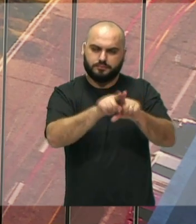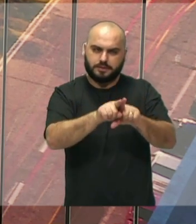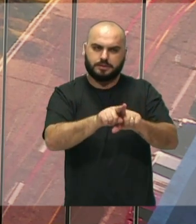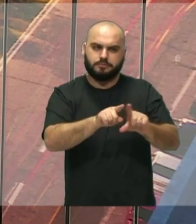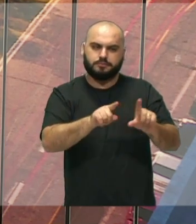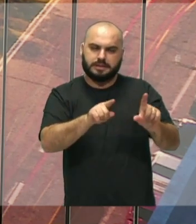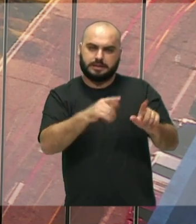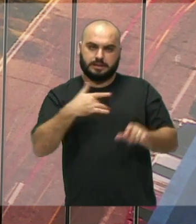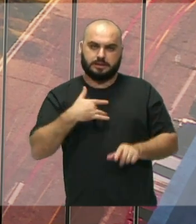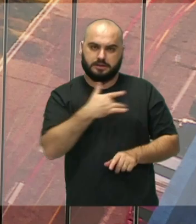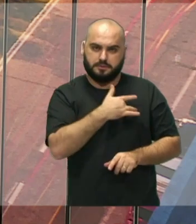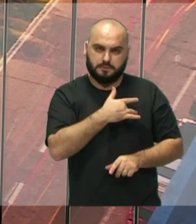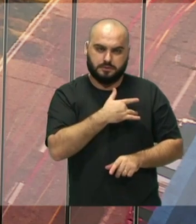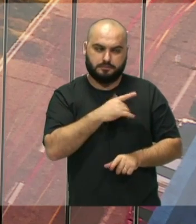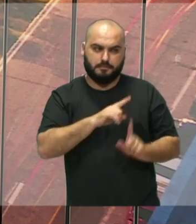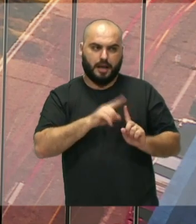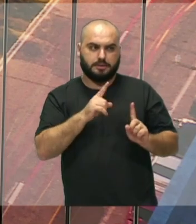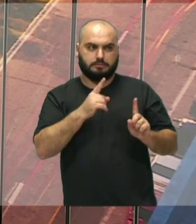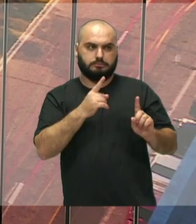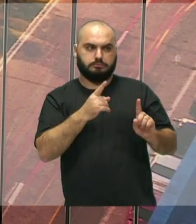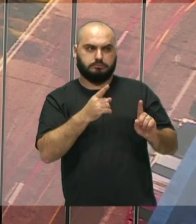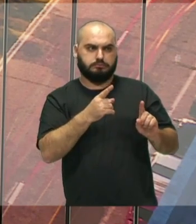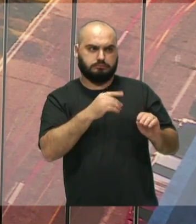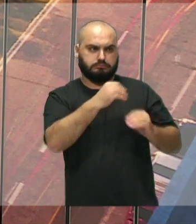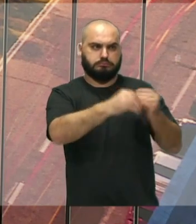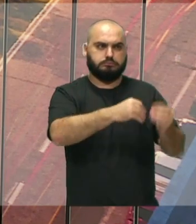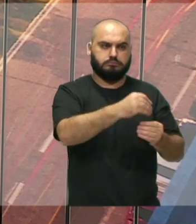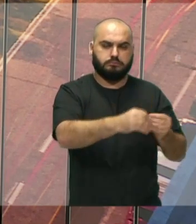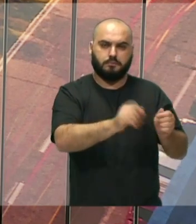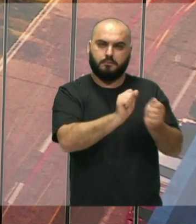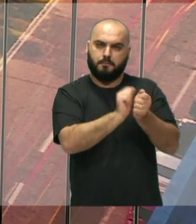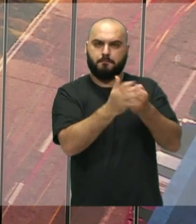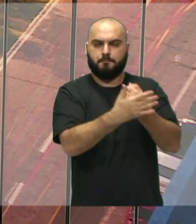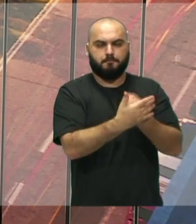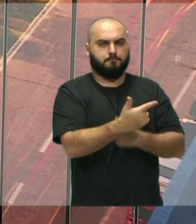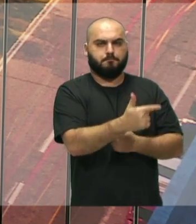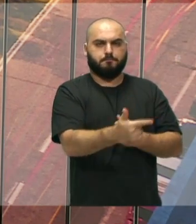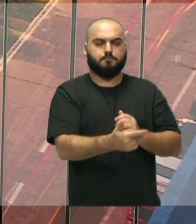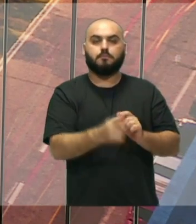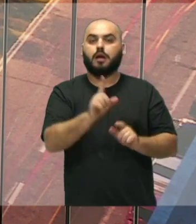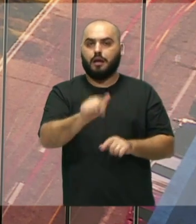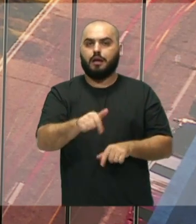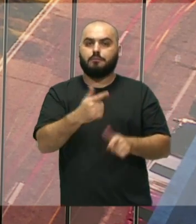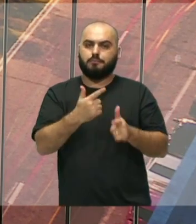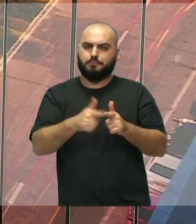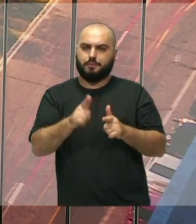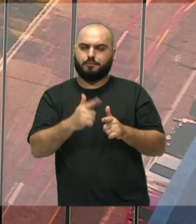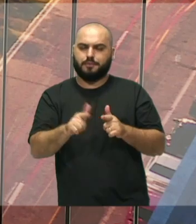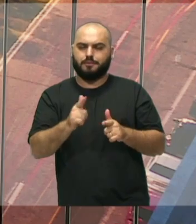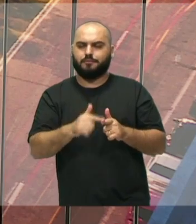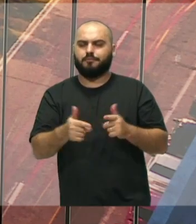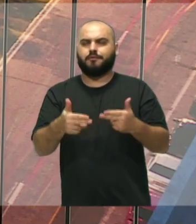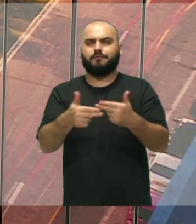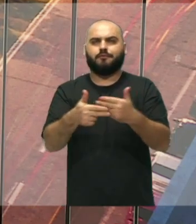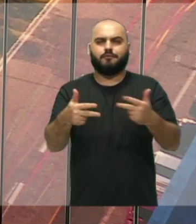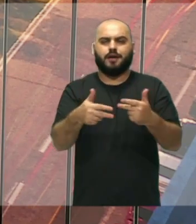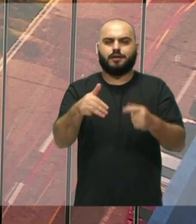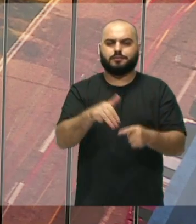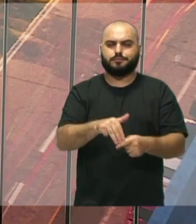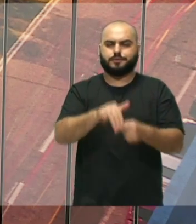tão envolvido com a pandemia, porque é um problema crônico que diversos municípios do